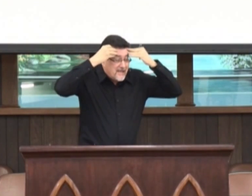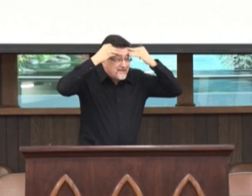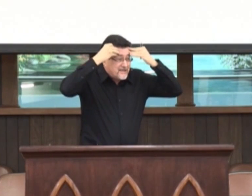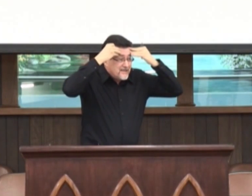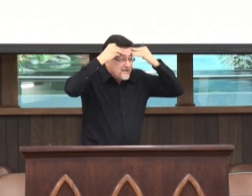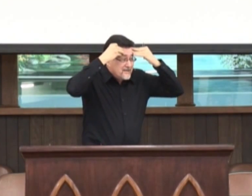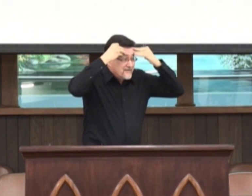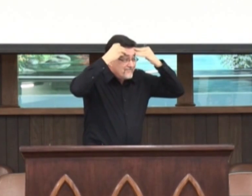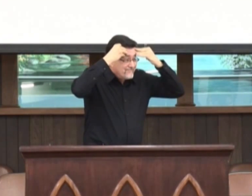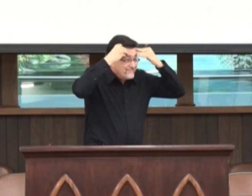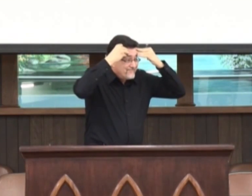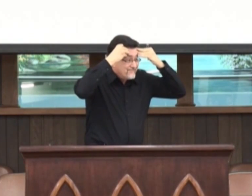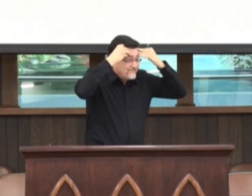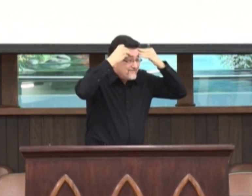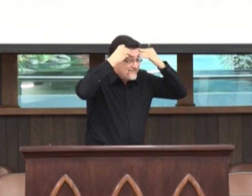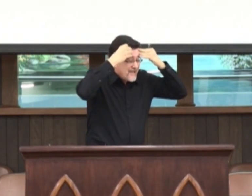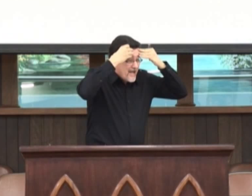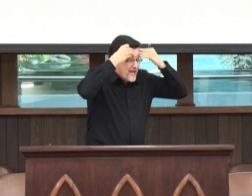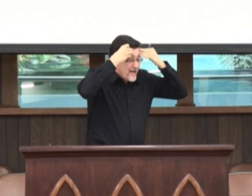são dias...